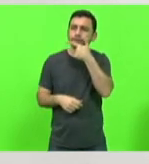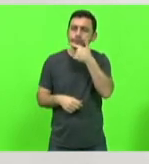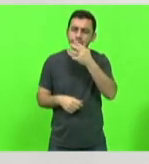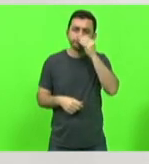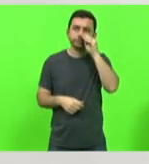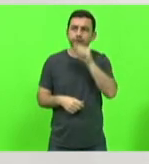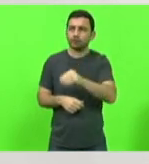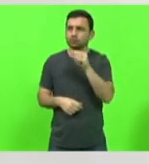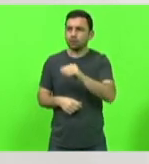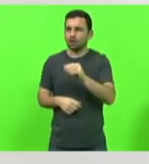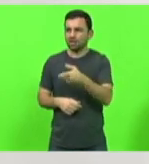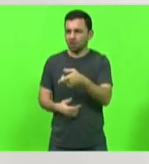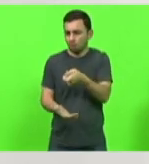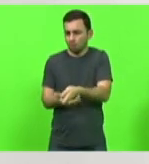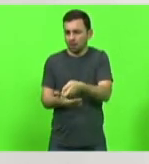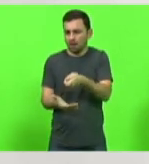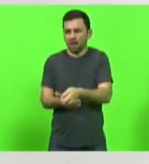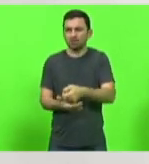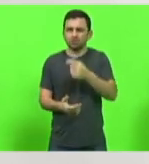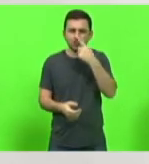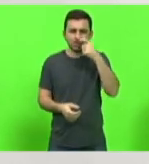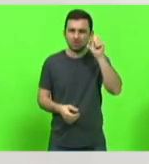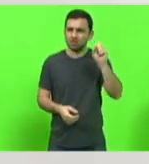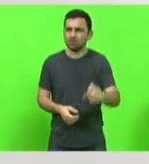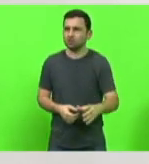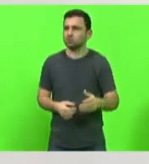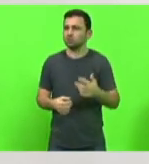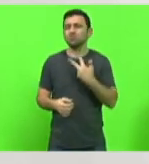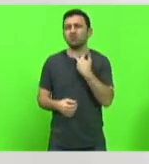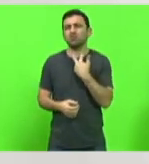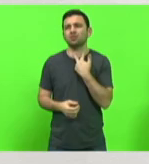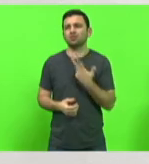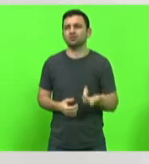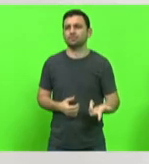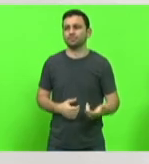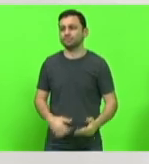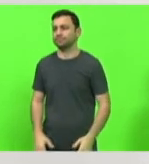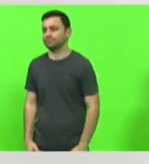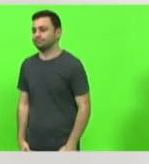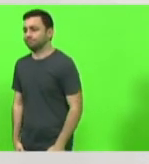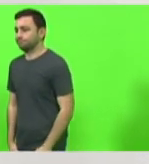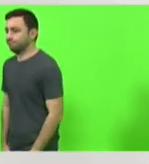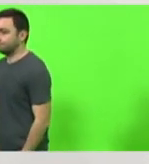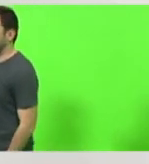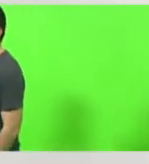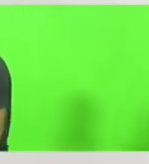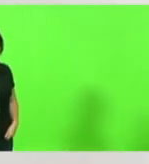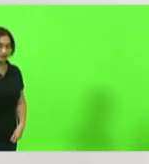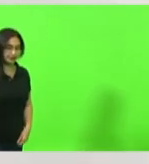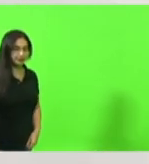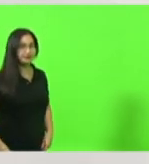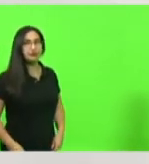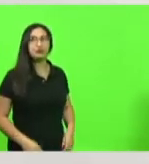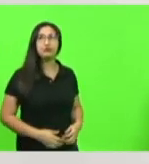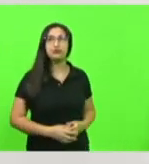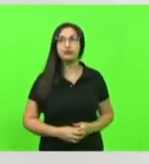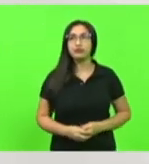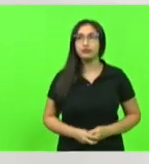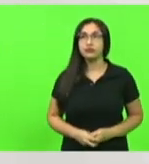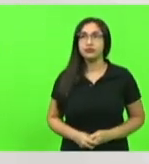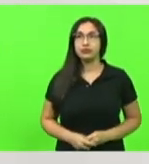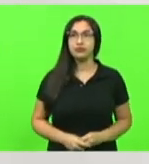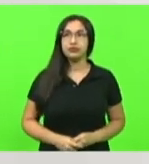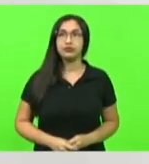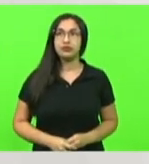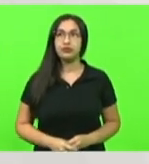não pode ser obrigado a queimar, jogar fora, esses produtos que são reconhecidos internacionalmente. O